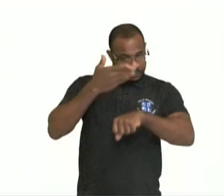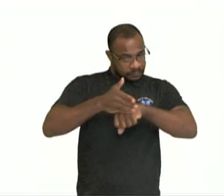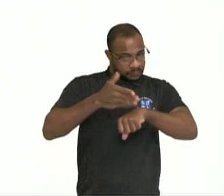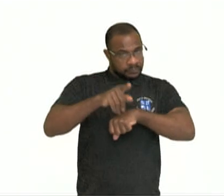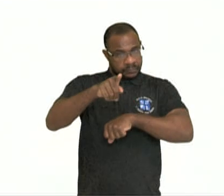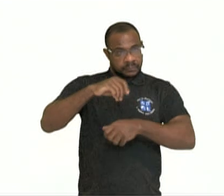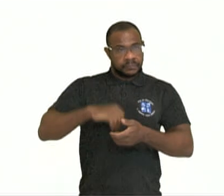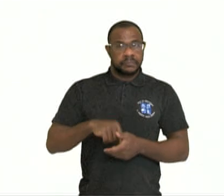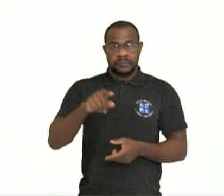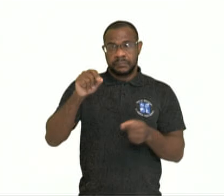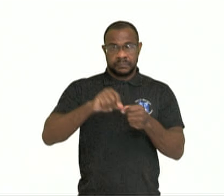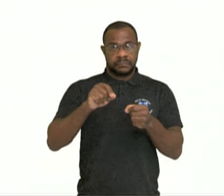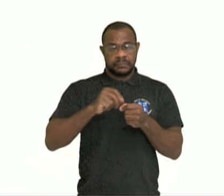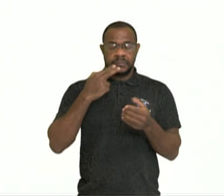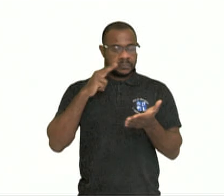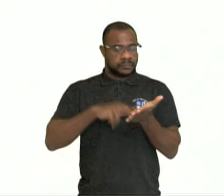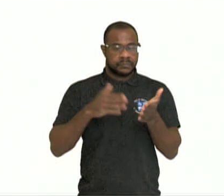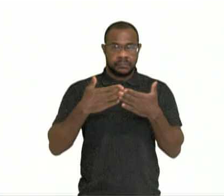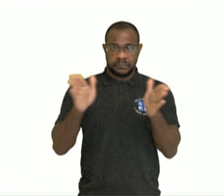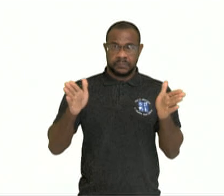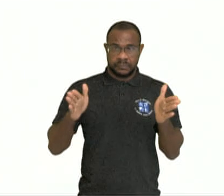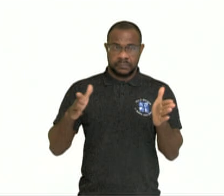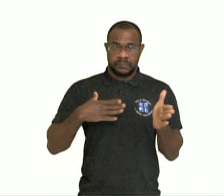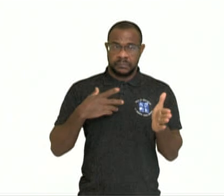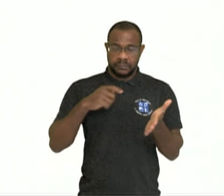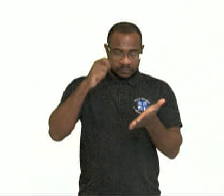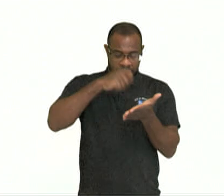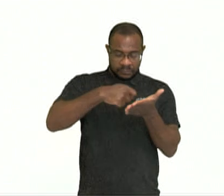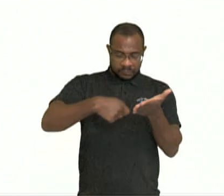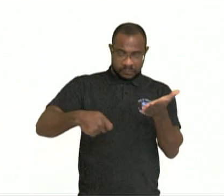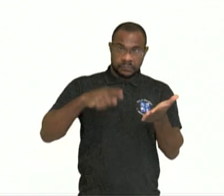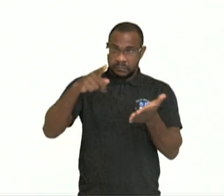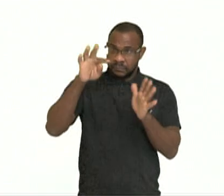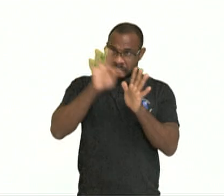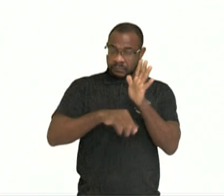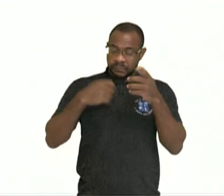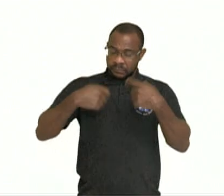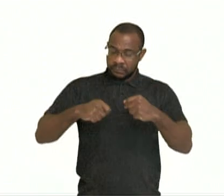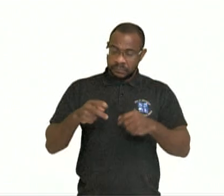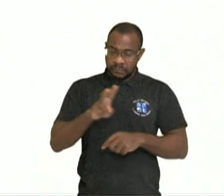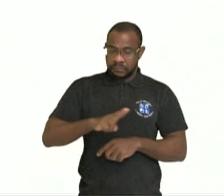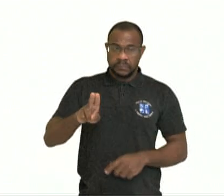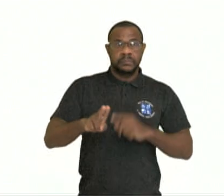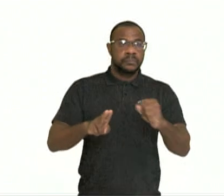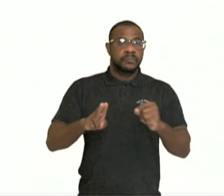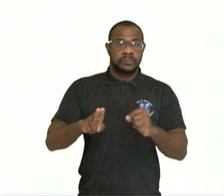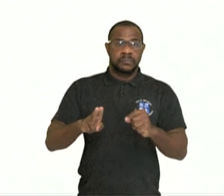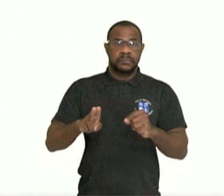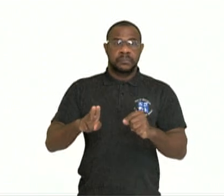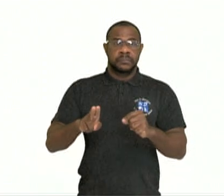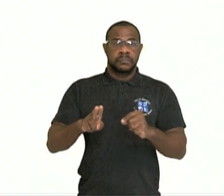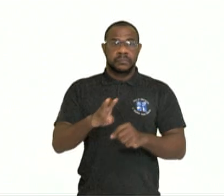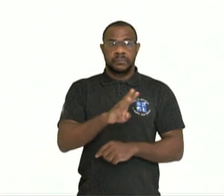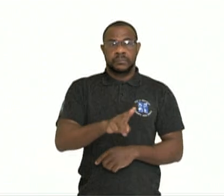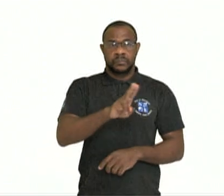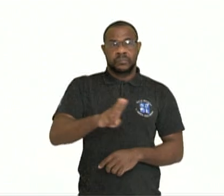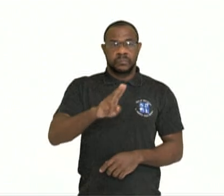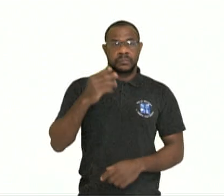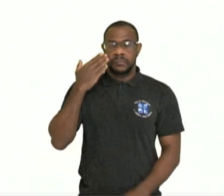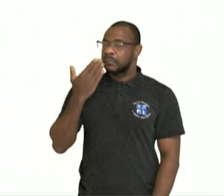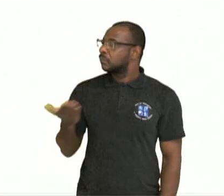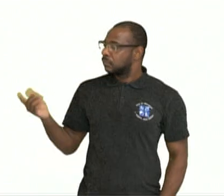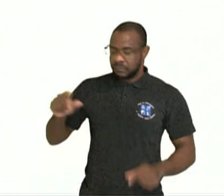vez, você irá produzir uma carta aberta. Para escrever o seu texto, você poderá utilizar a plataforma Redação